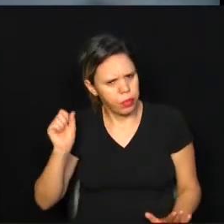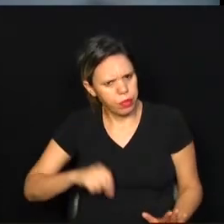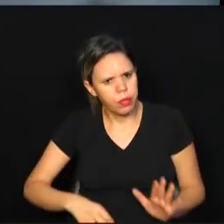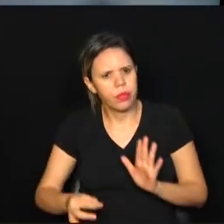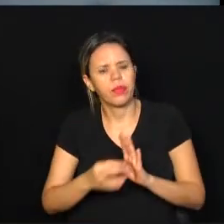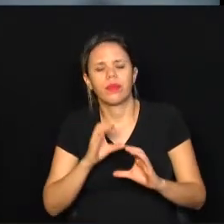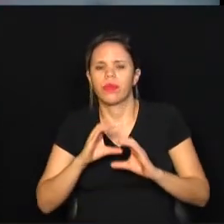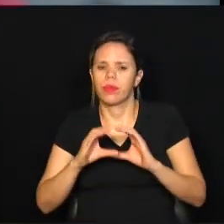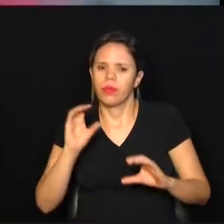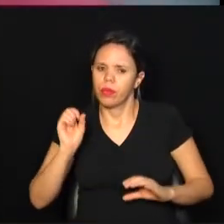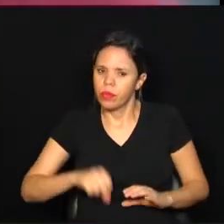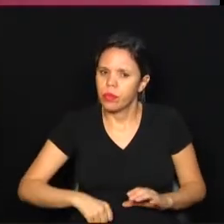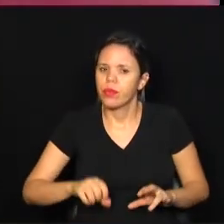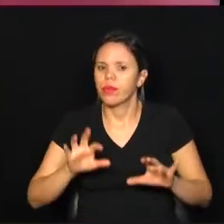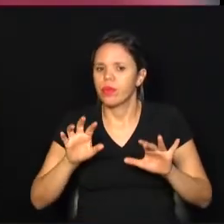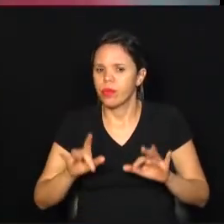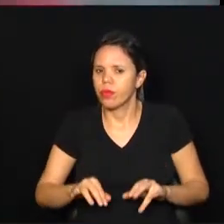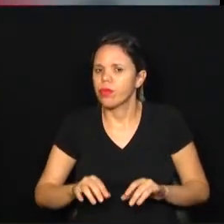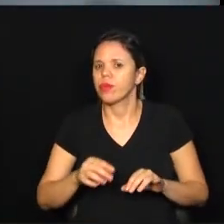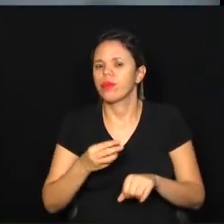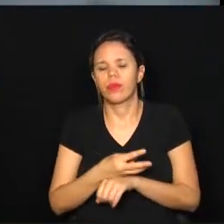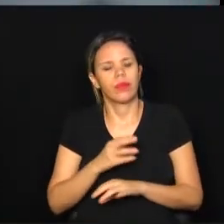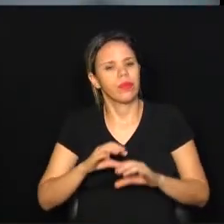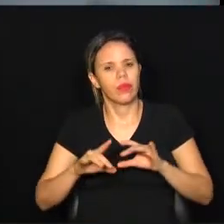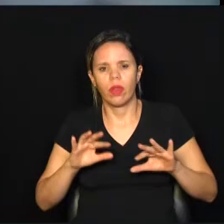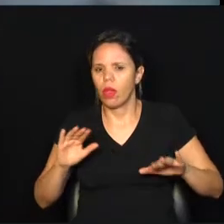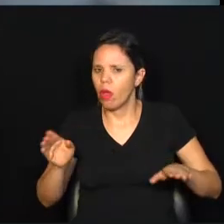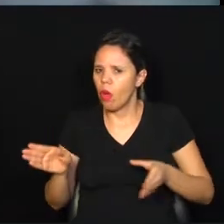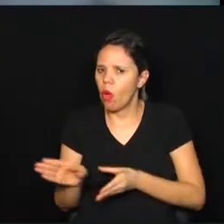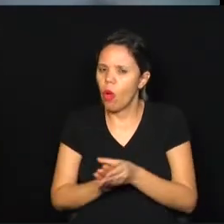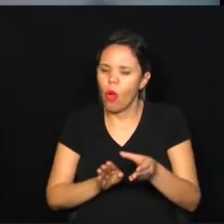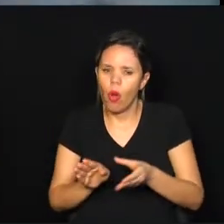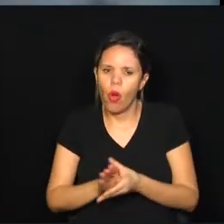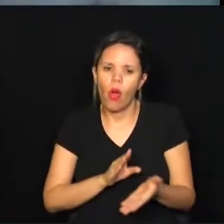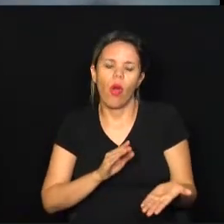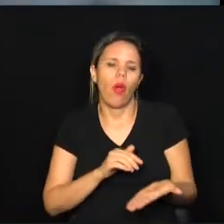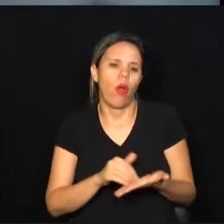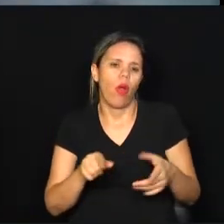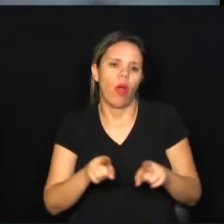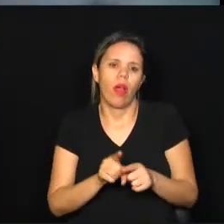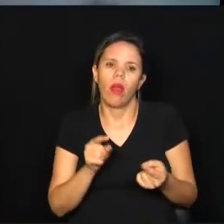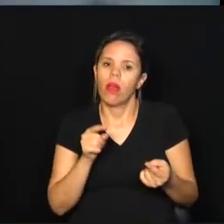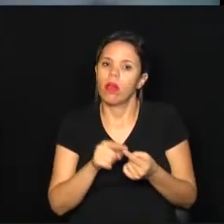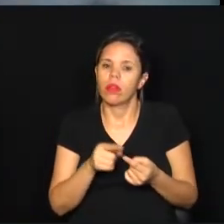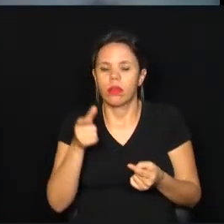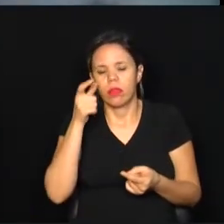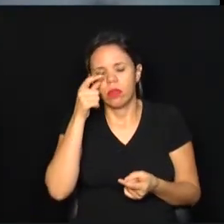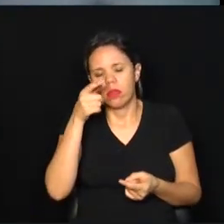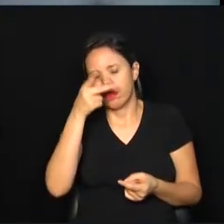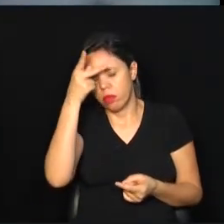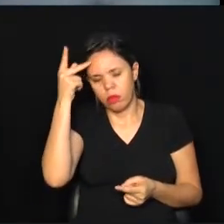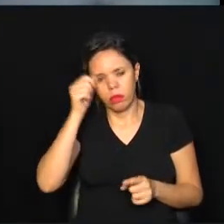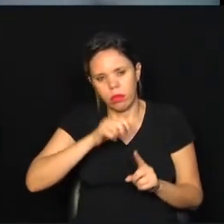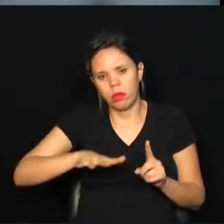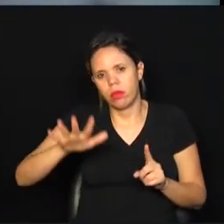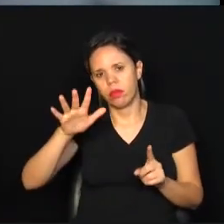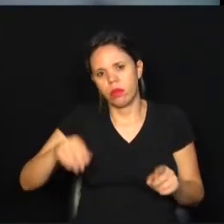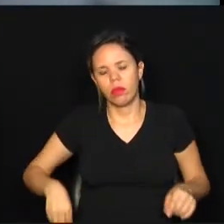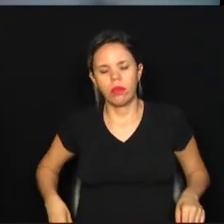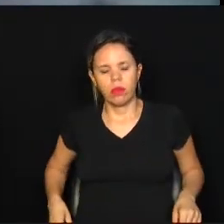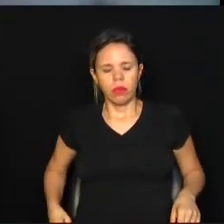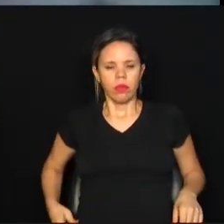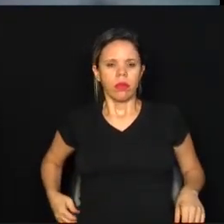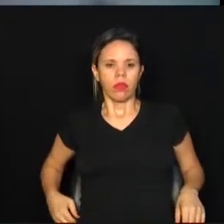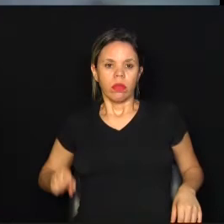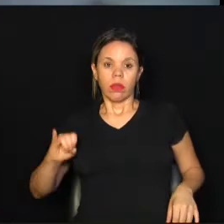de participação, digitais, via conselhos, né? Participação direta, escutando a sociedade, né?